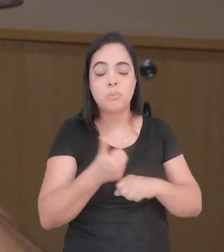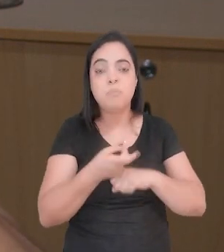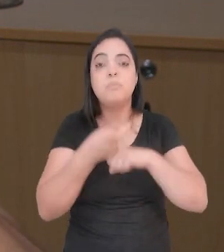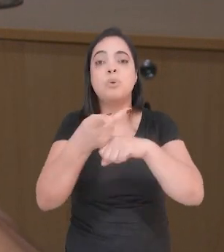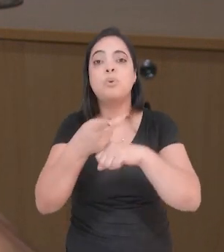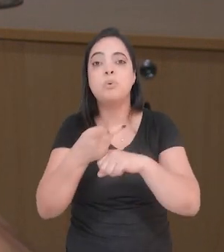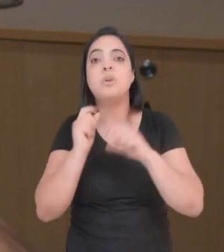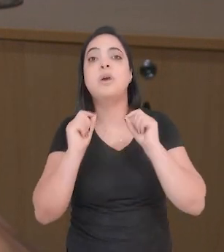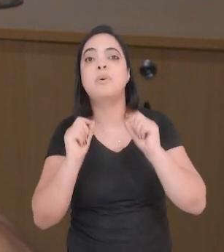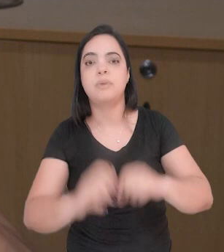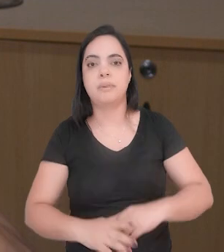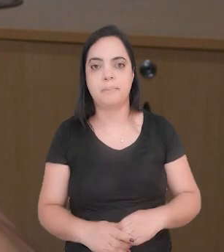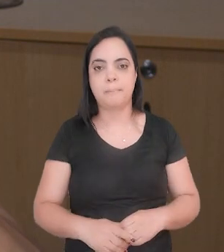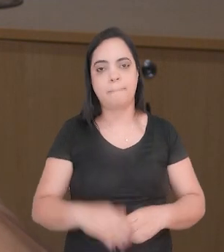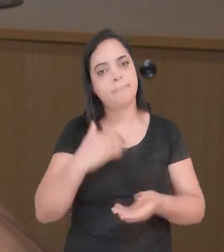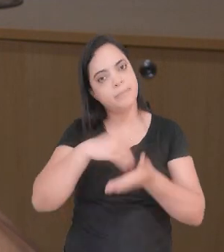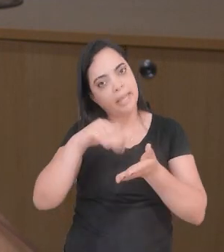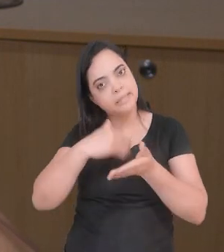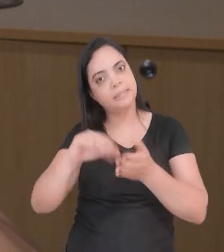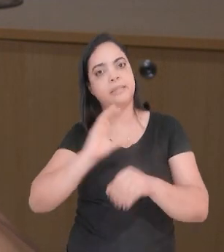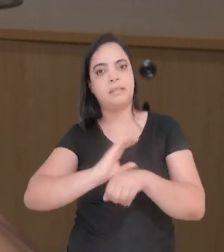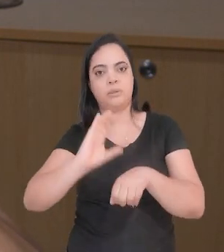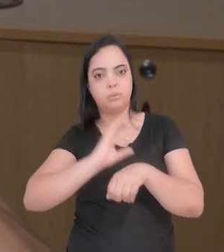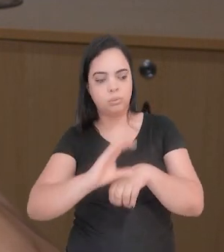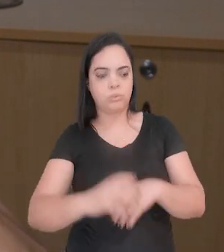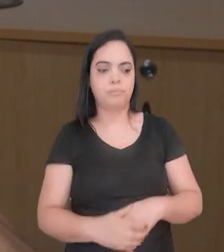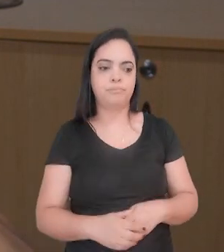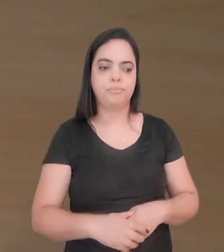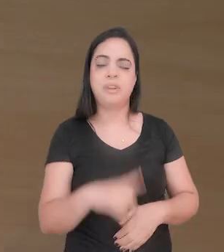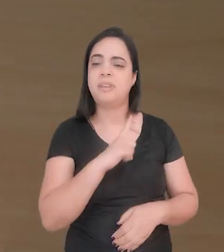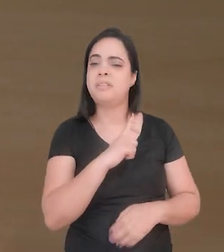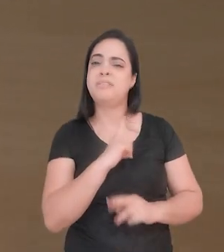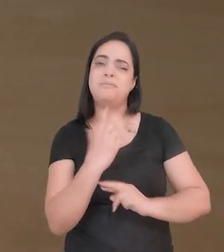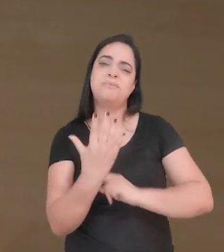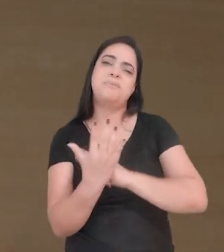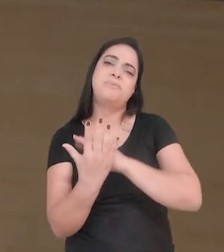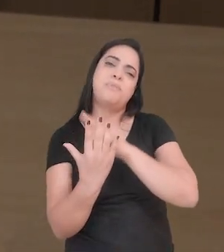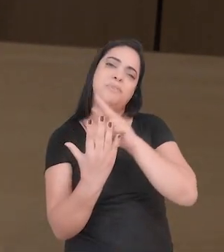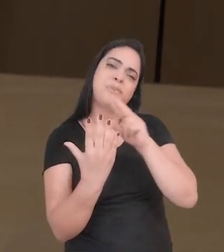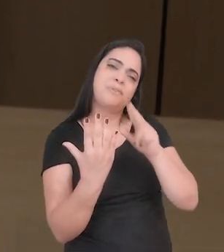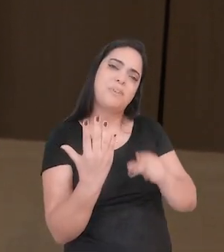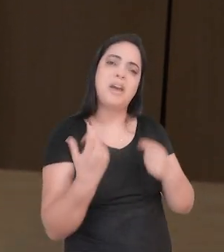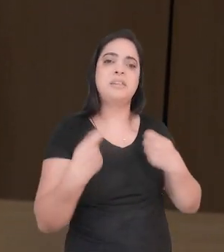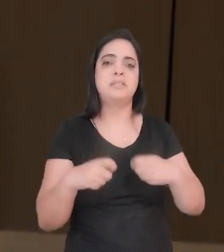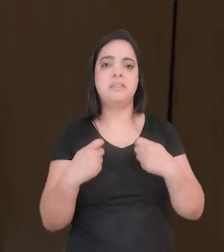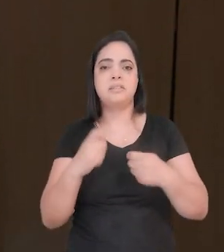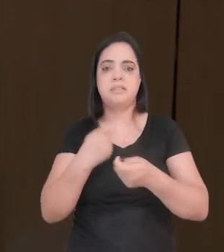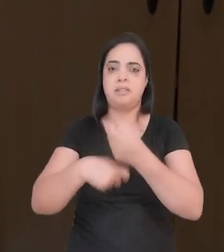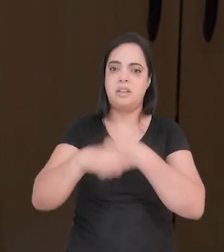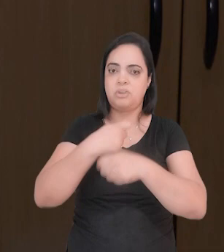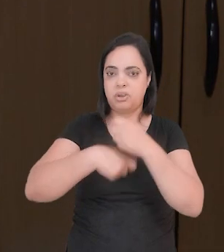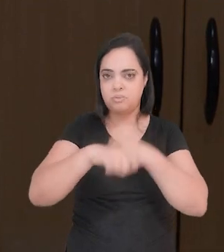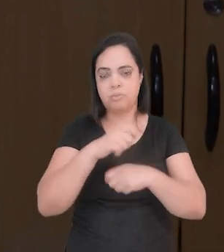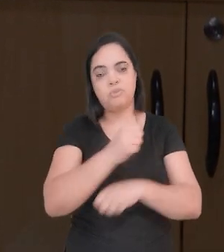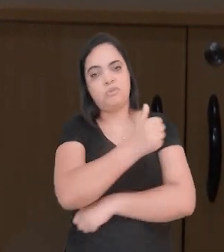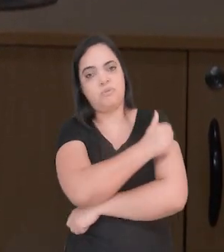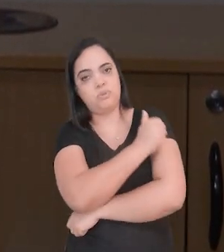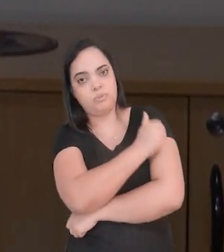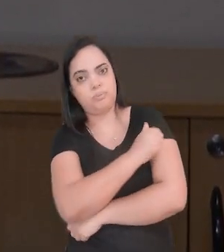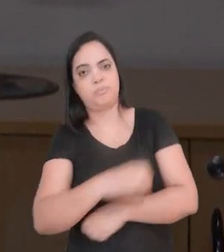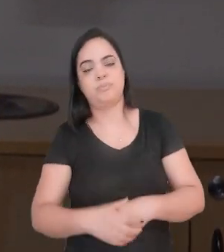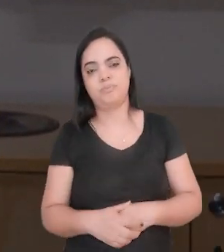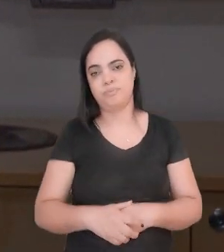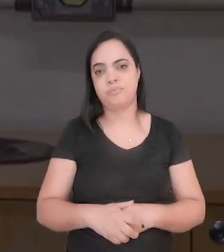primeiro suporte que o aluno deve procurar é a secretaria do curso são diversas as demandas administrativas que os alunos